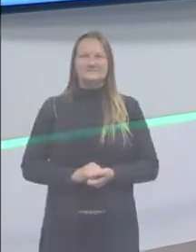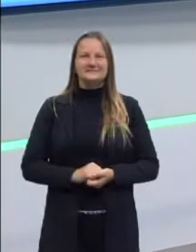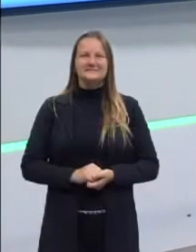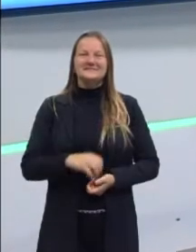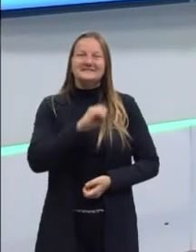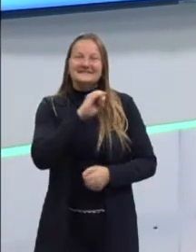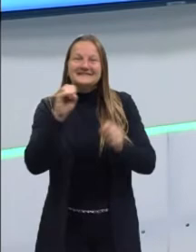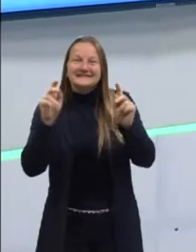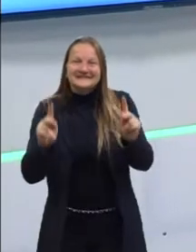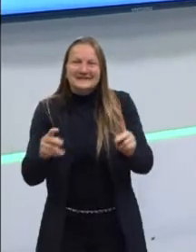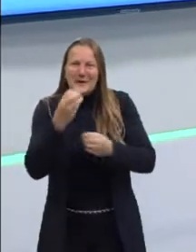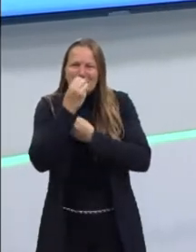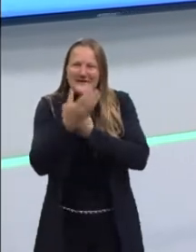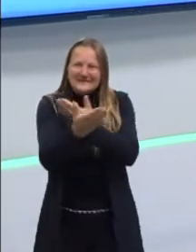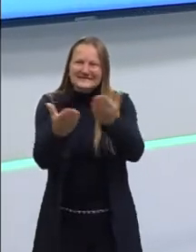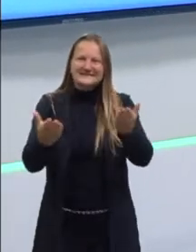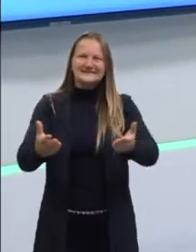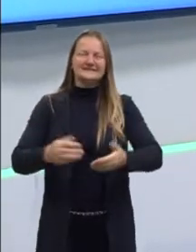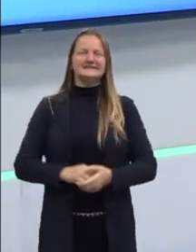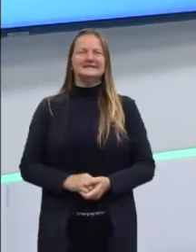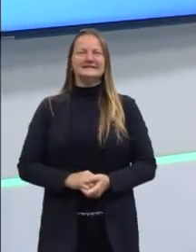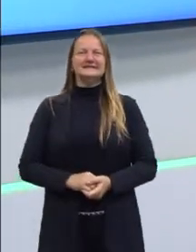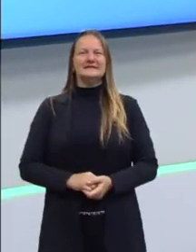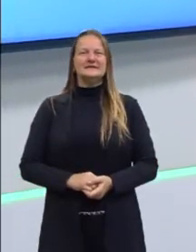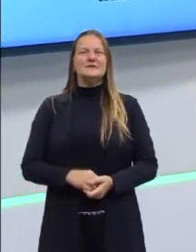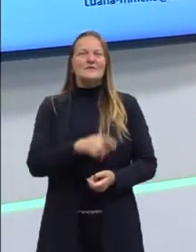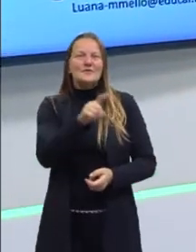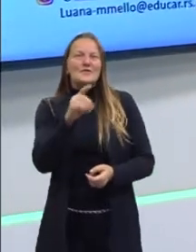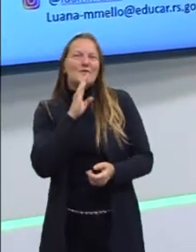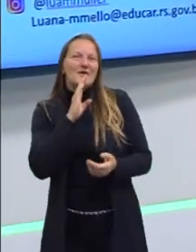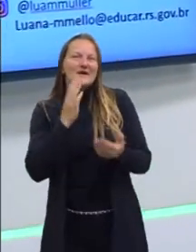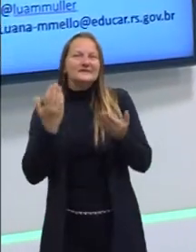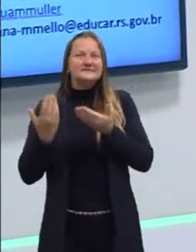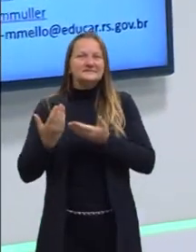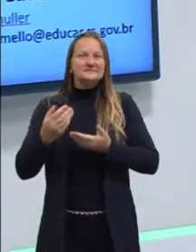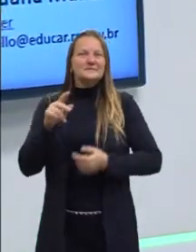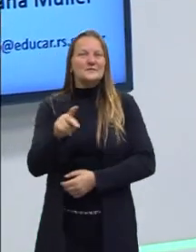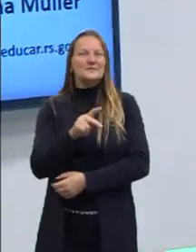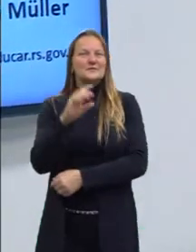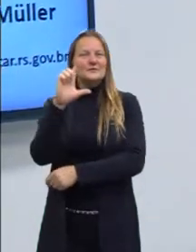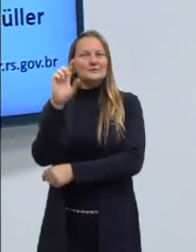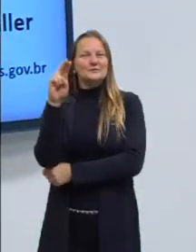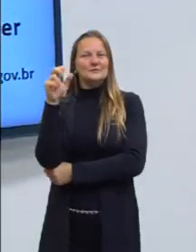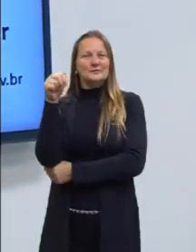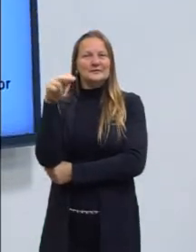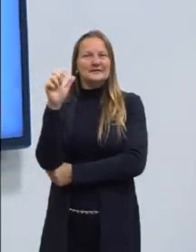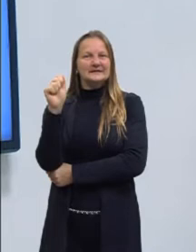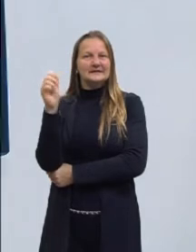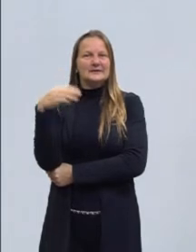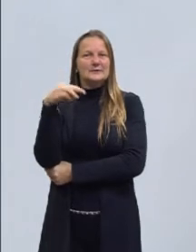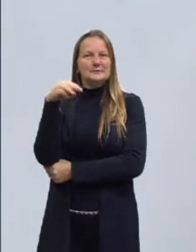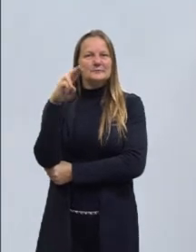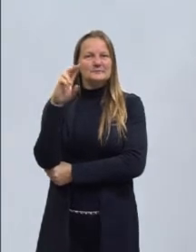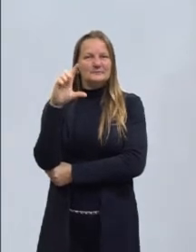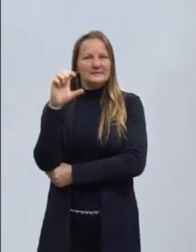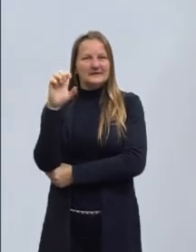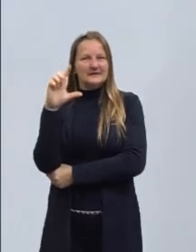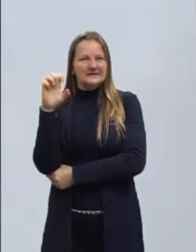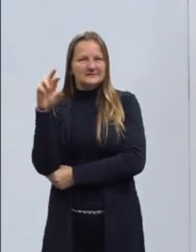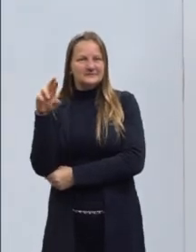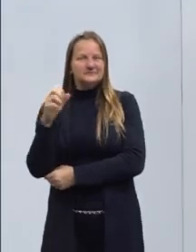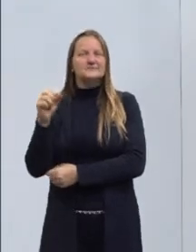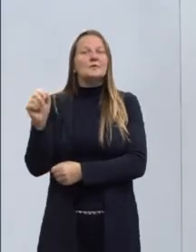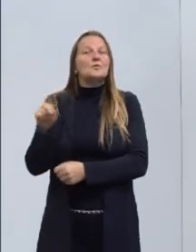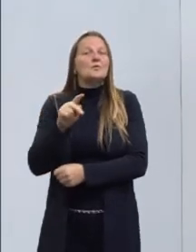Oi e aí gente tudo bem com vocês você já me conhecem eu sou a professora Luana Miller trabalha com vocês o